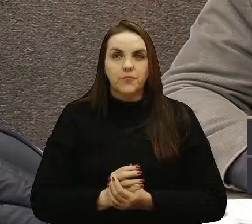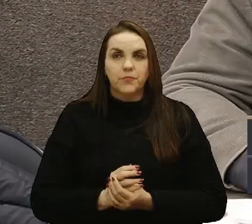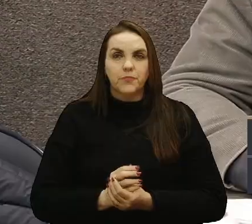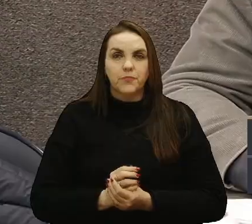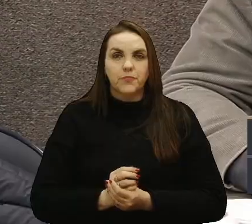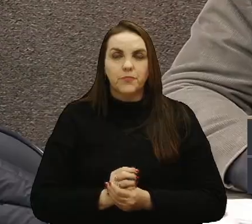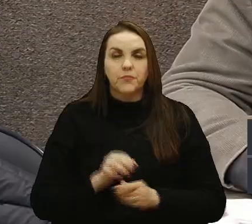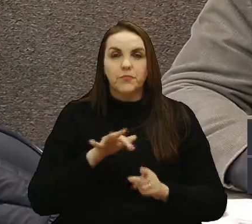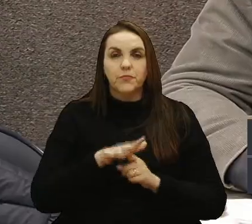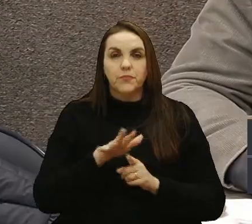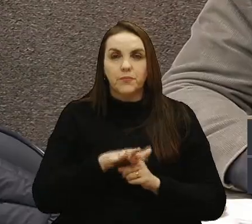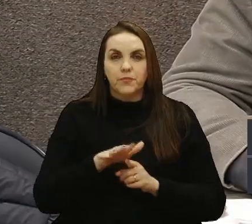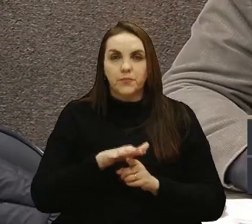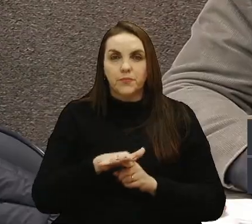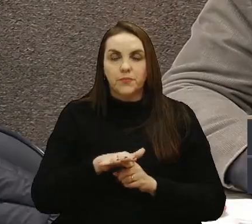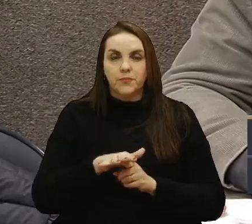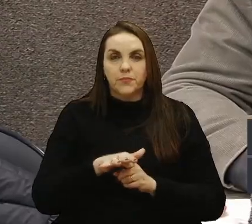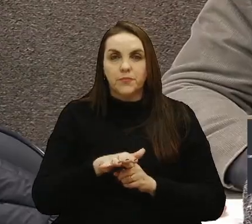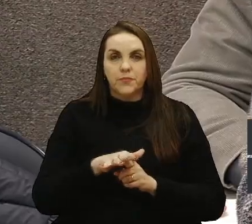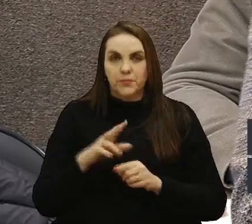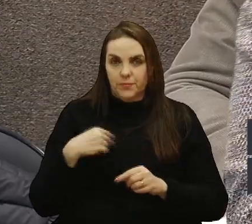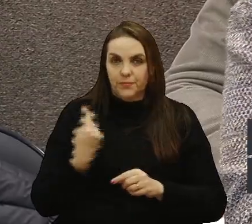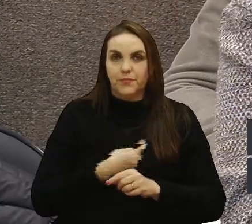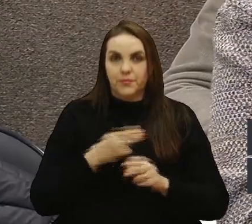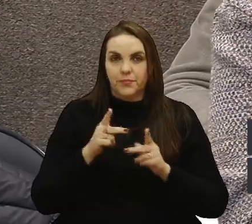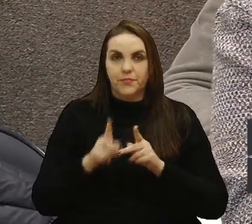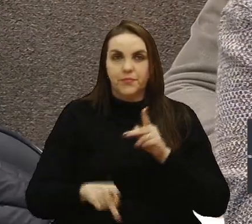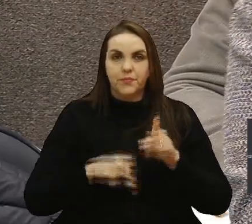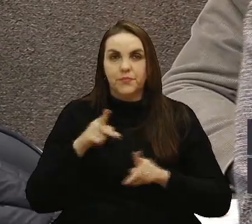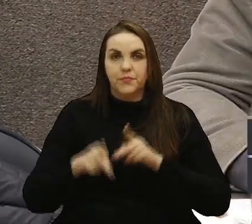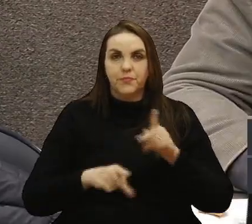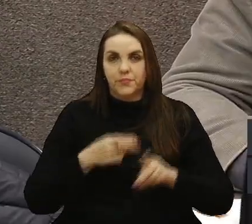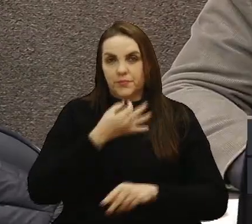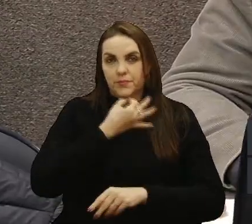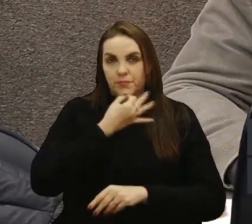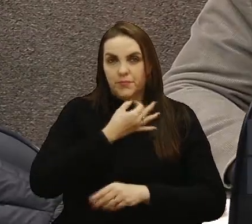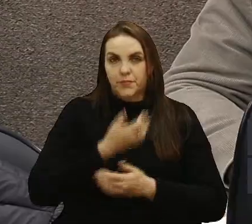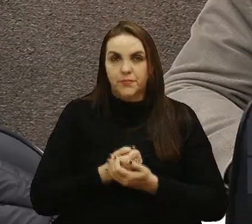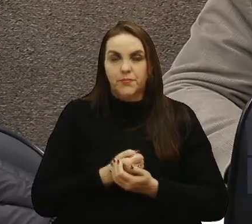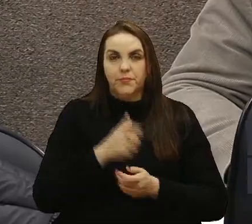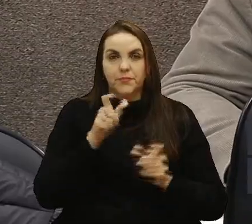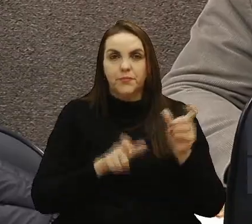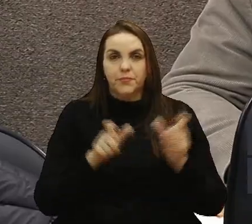as demandas do nosso povo caxiense, das pessoas,